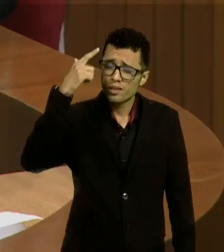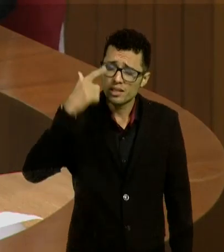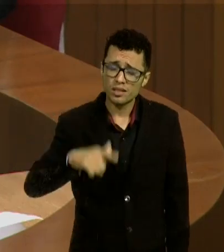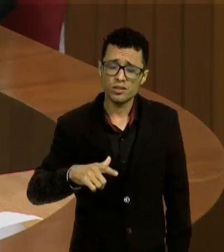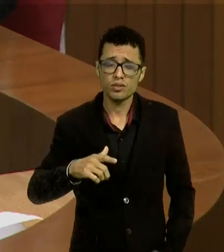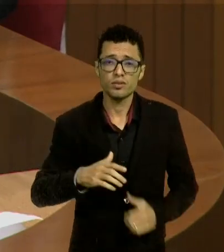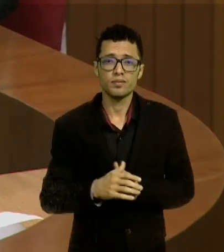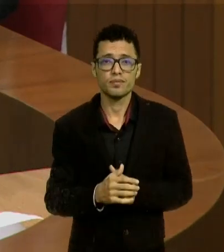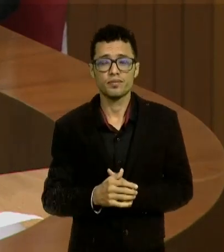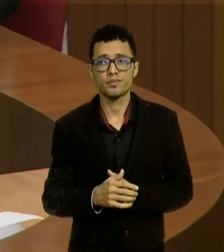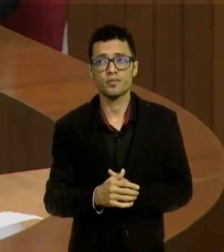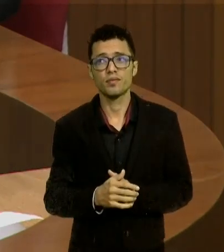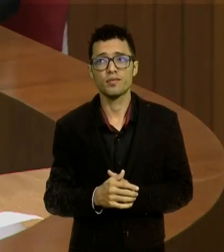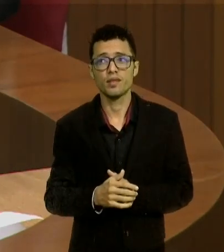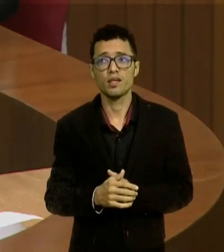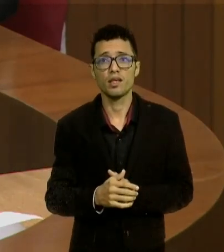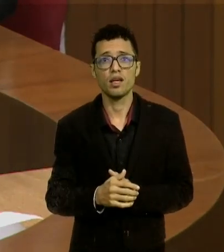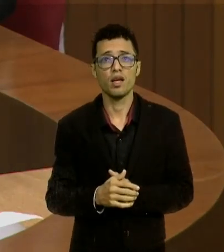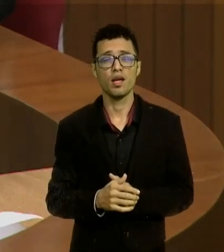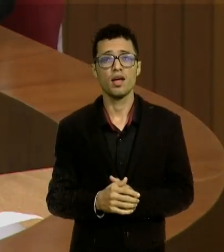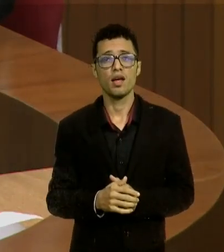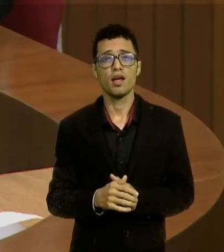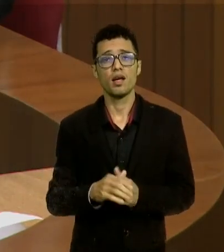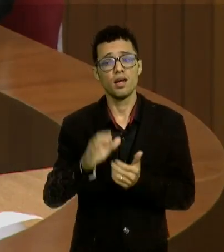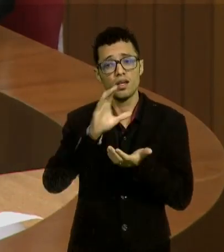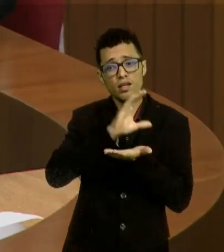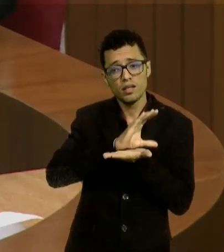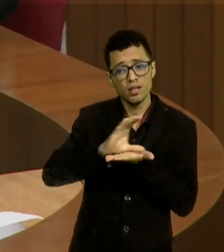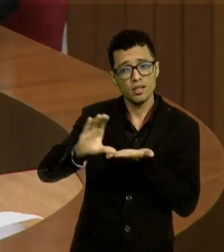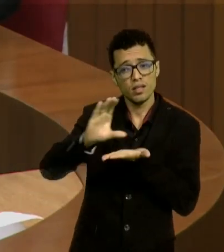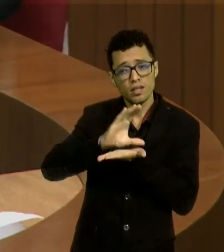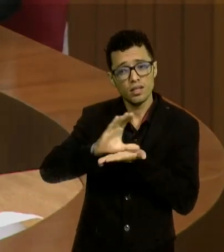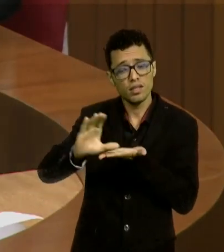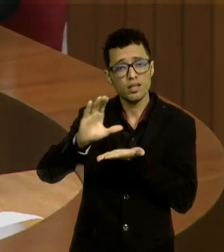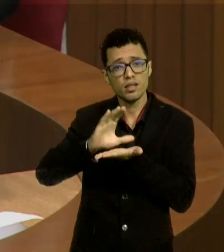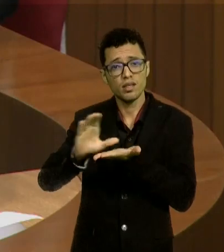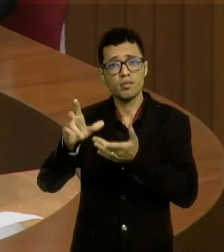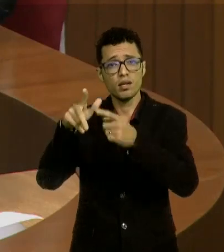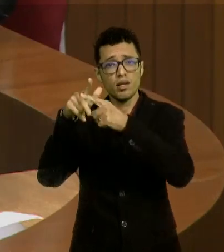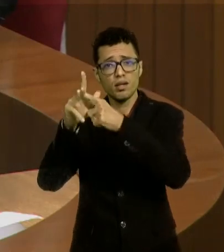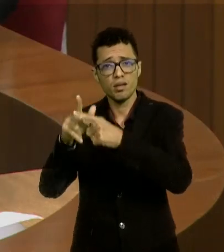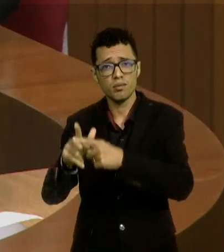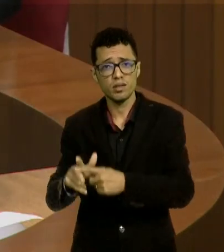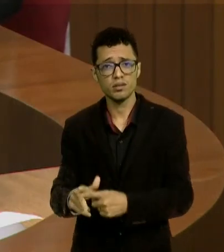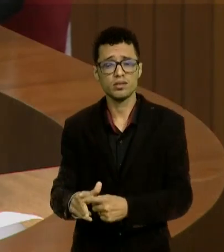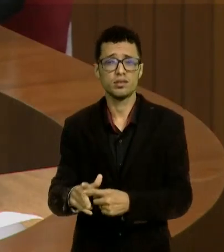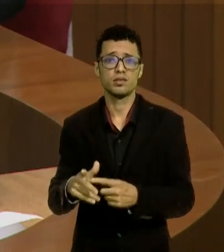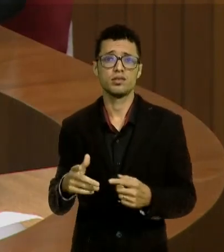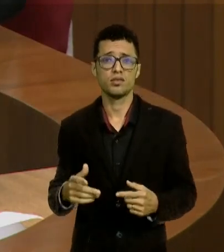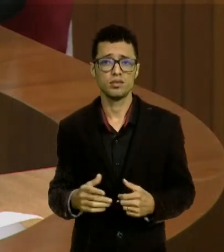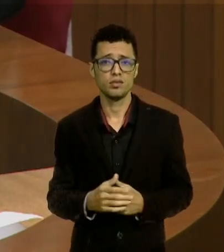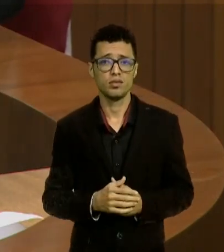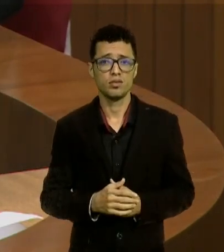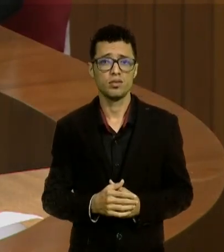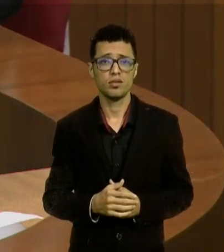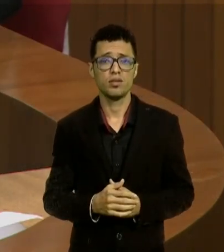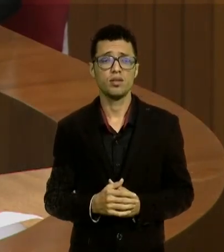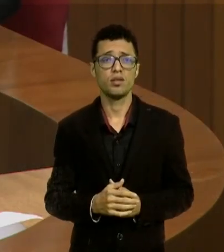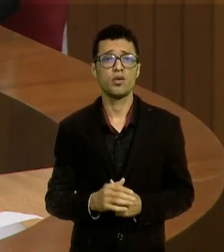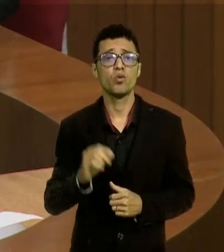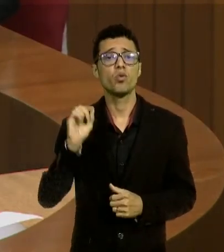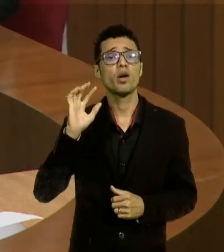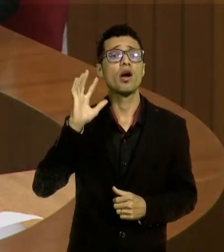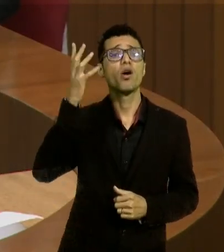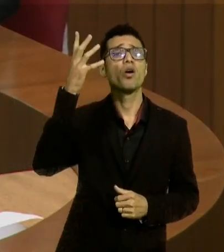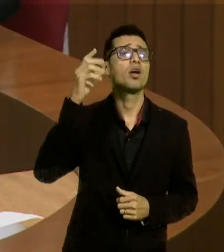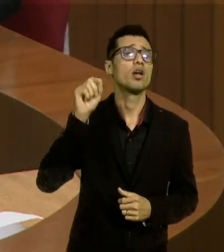mandar recursos para manutenção daquela unidade. Repito aqui, e o que acontece lá,